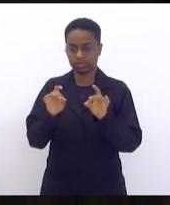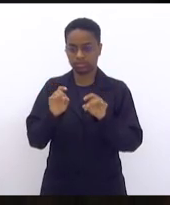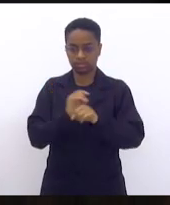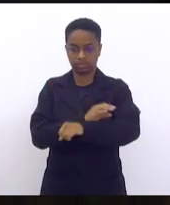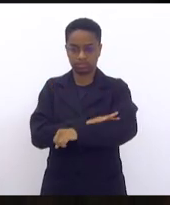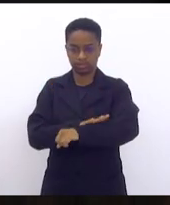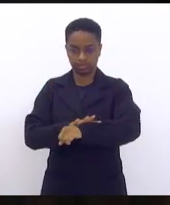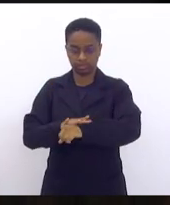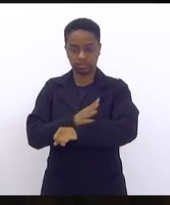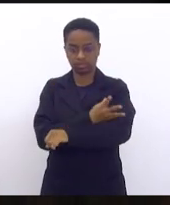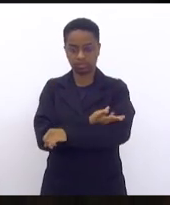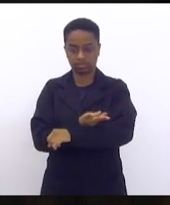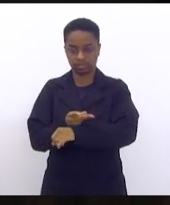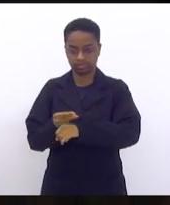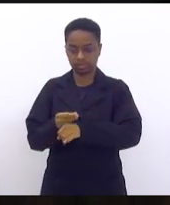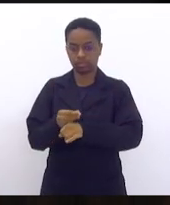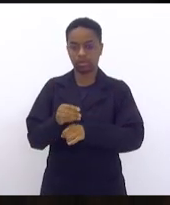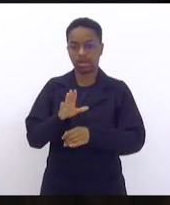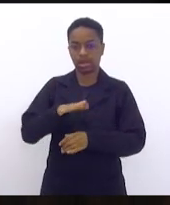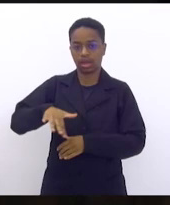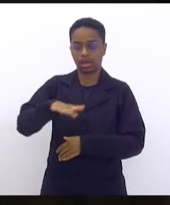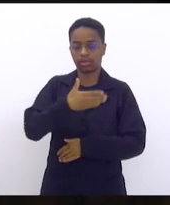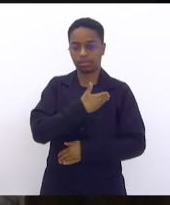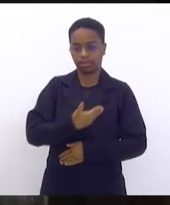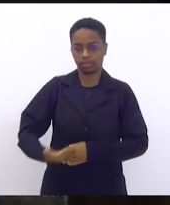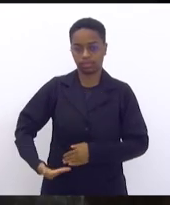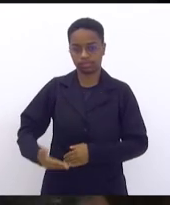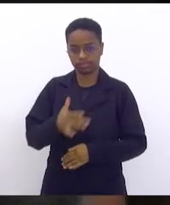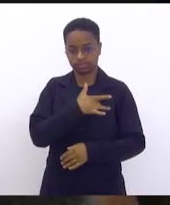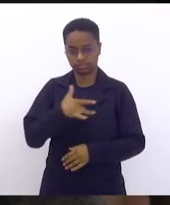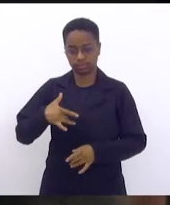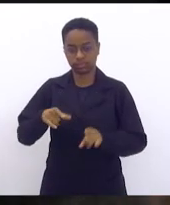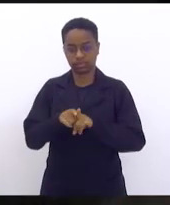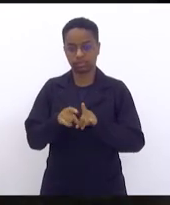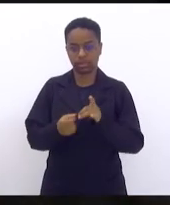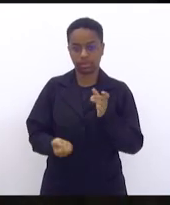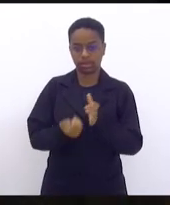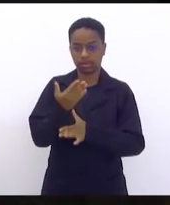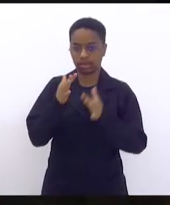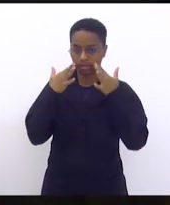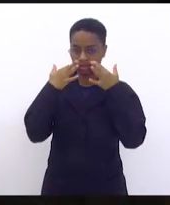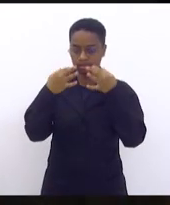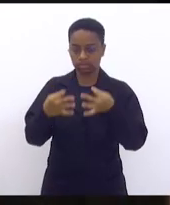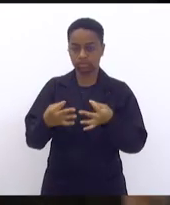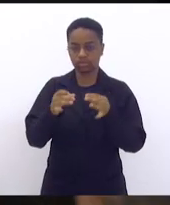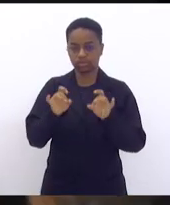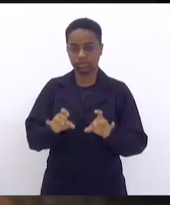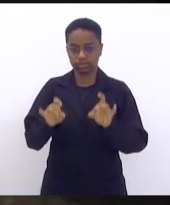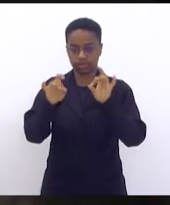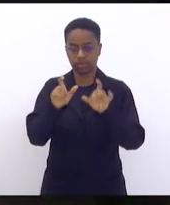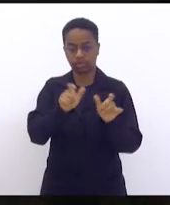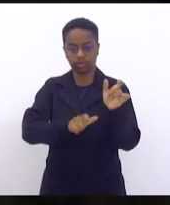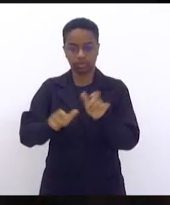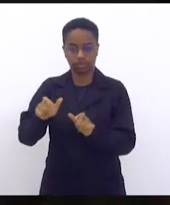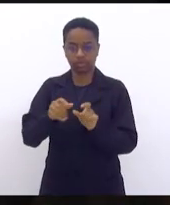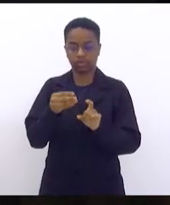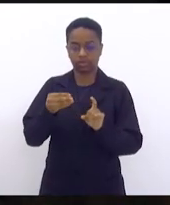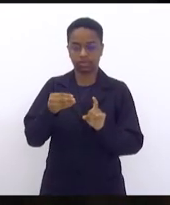Hipidermólise Bolhosa na Rede Pública de Saúde e cria pensão especial para os pacientes e seus